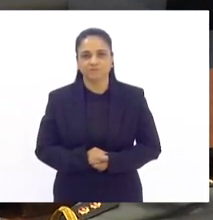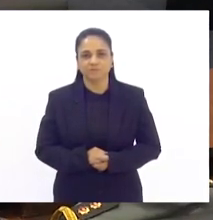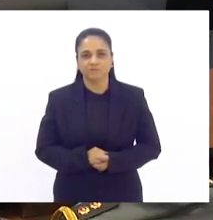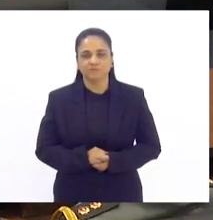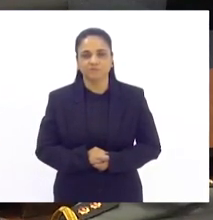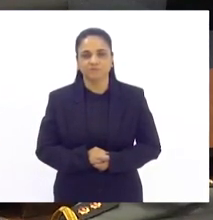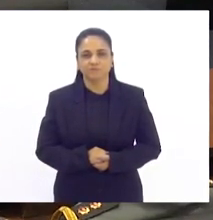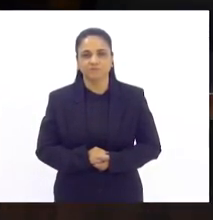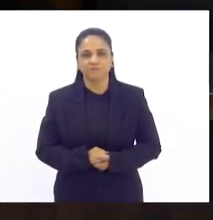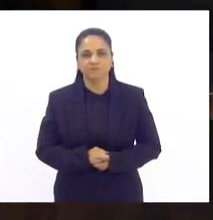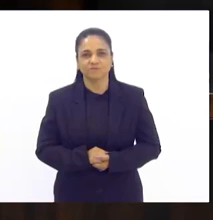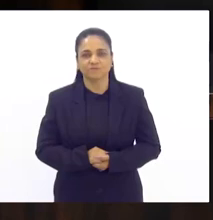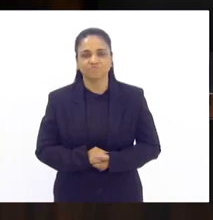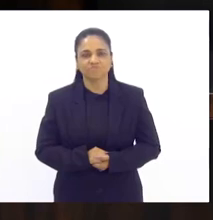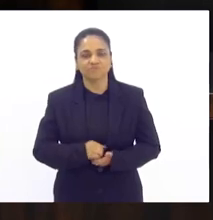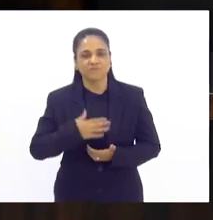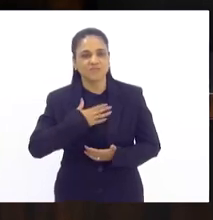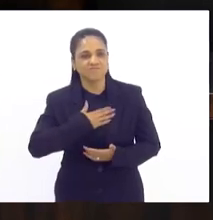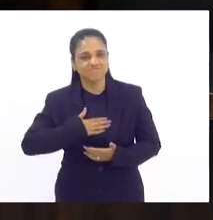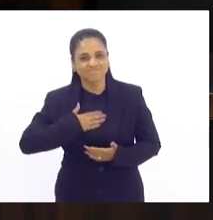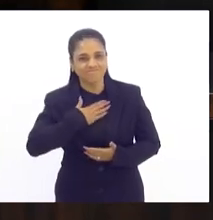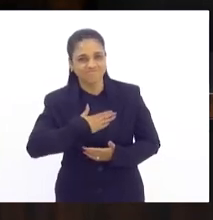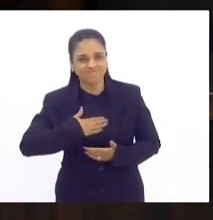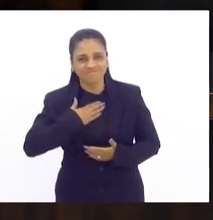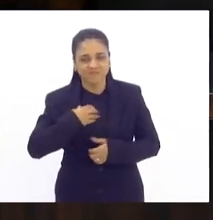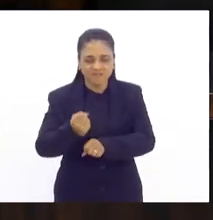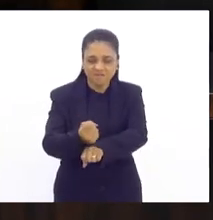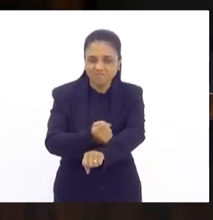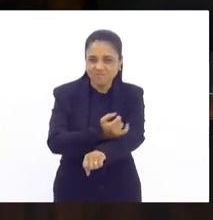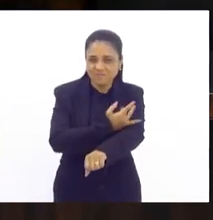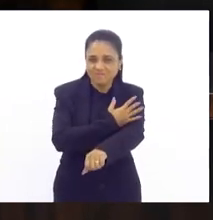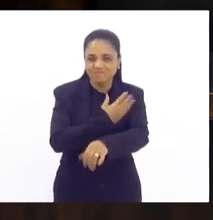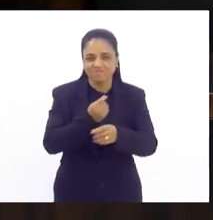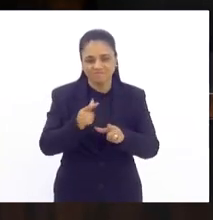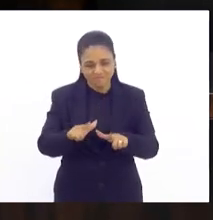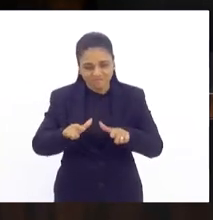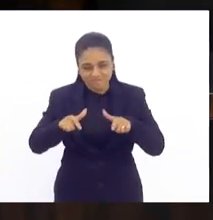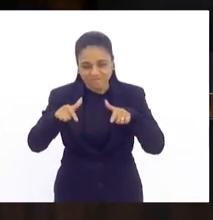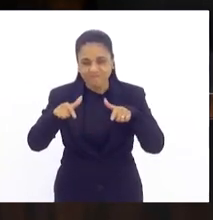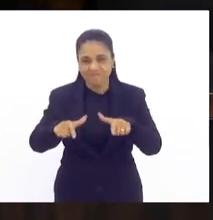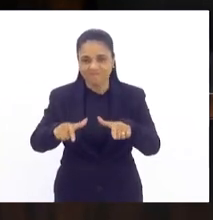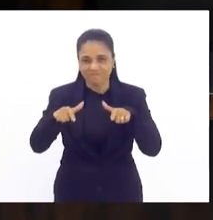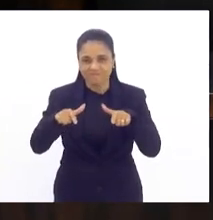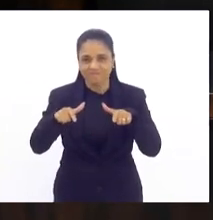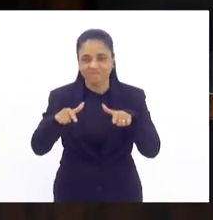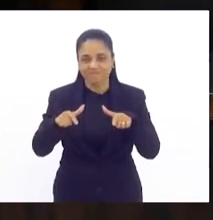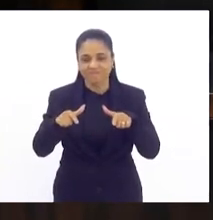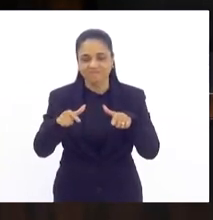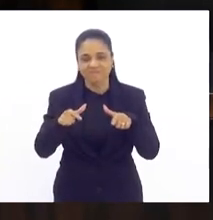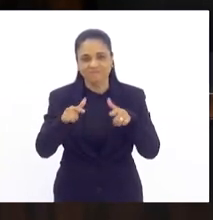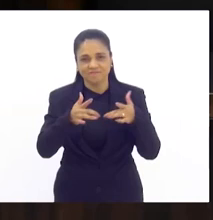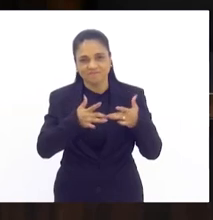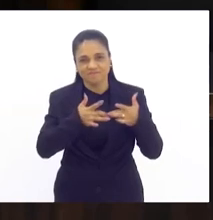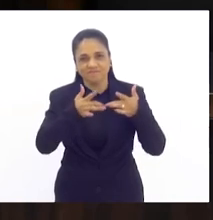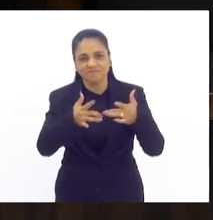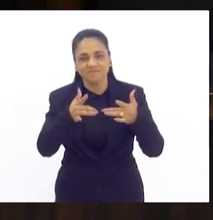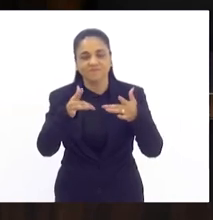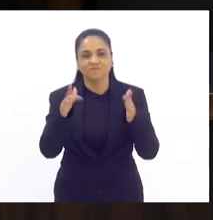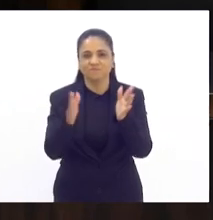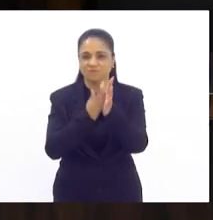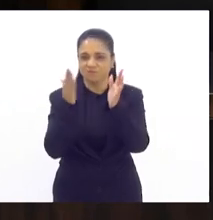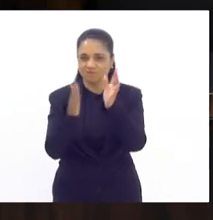É com muita emoção e satisfação que eu entrego essas moções de congratulações e louvor